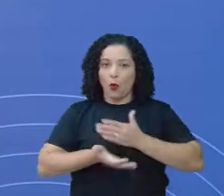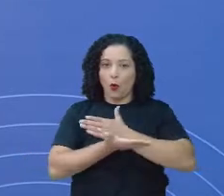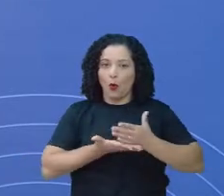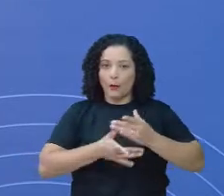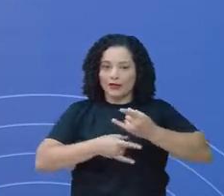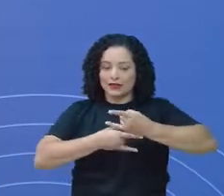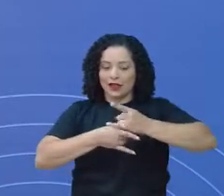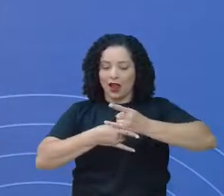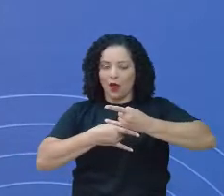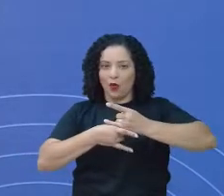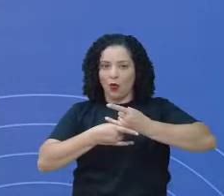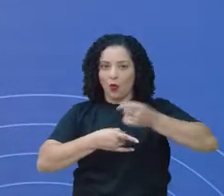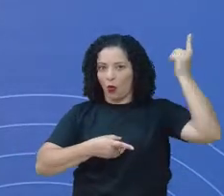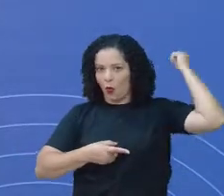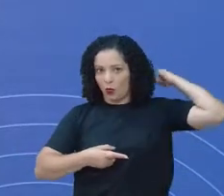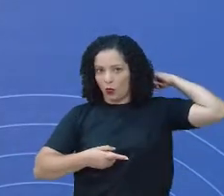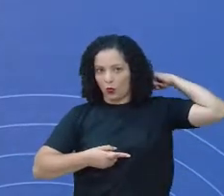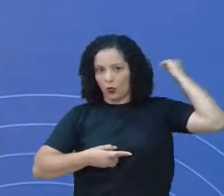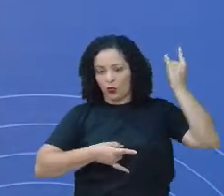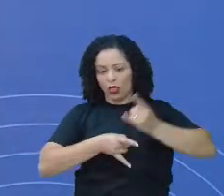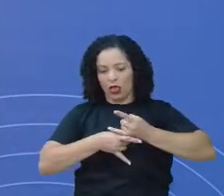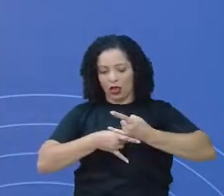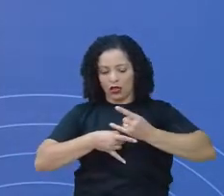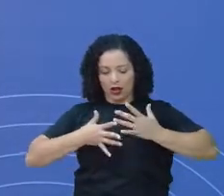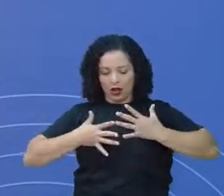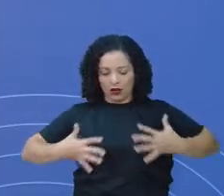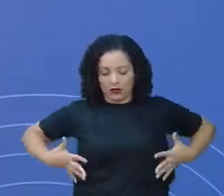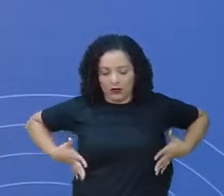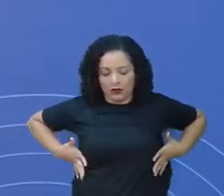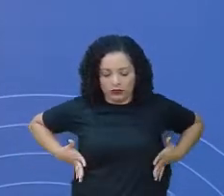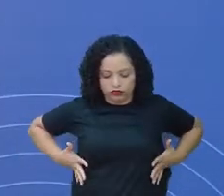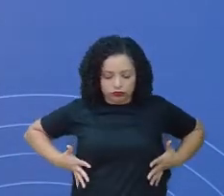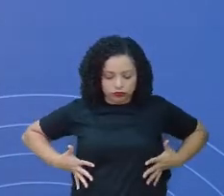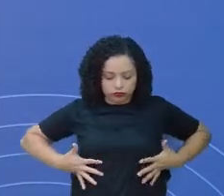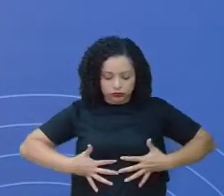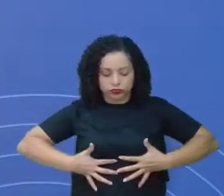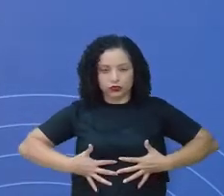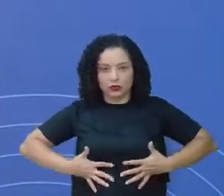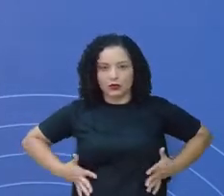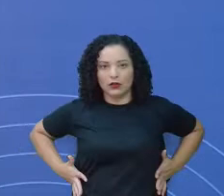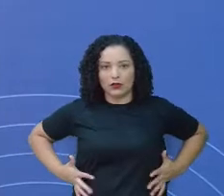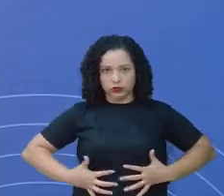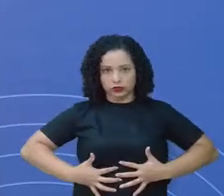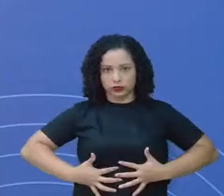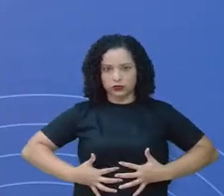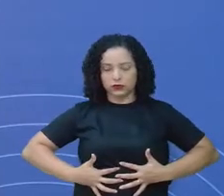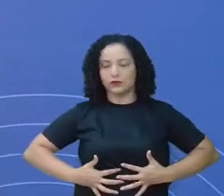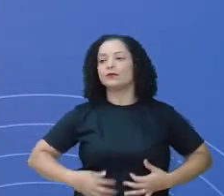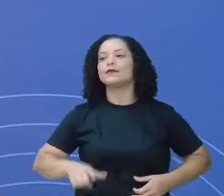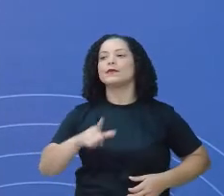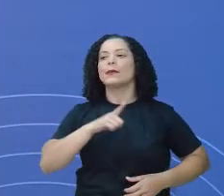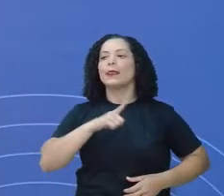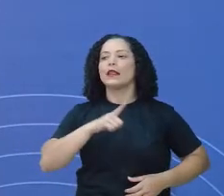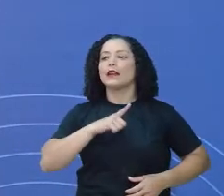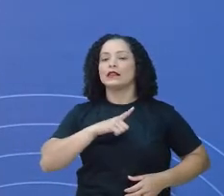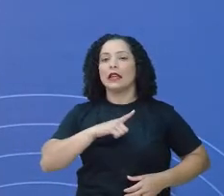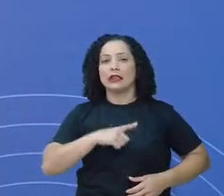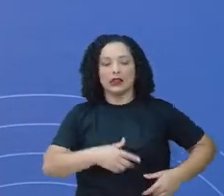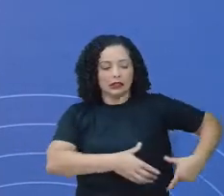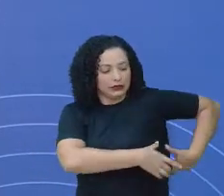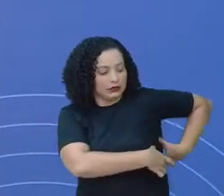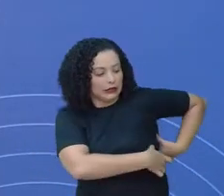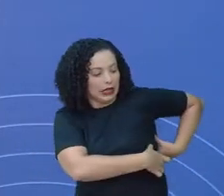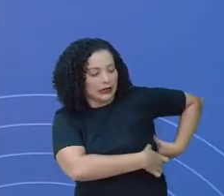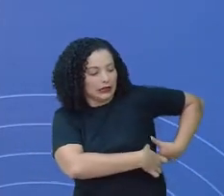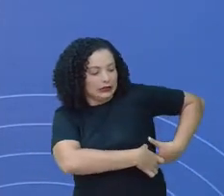vai até o osso externo completamente. Vocês devem perceber que eu tenho um outro conjunto que elas saem lá da